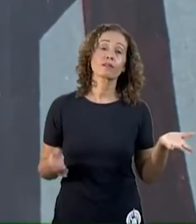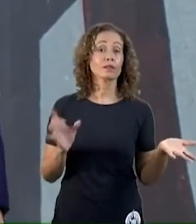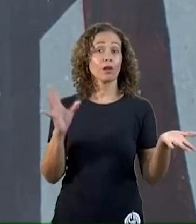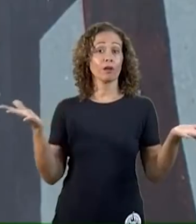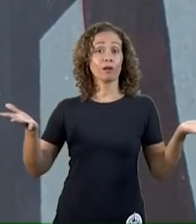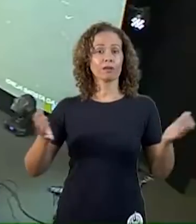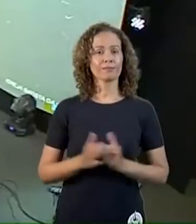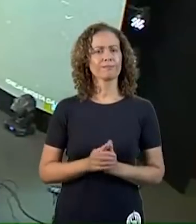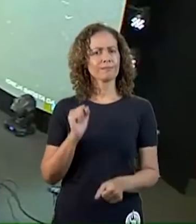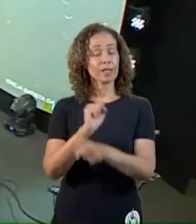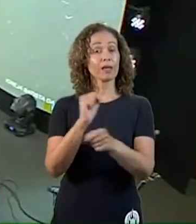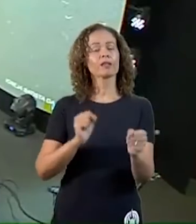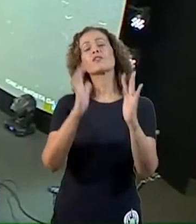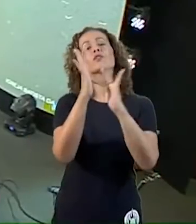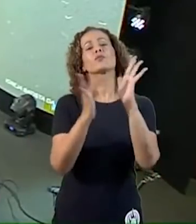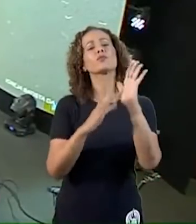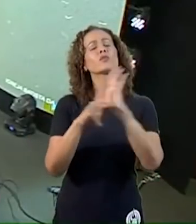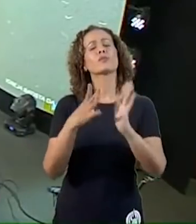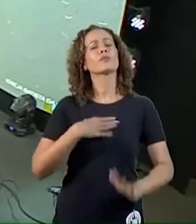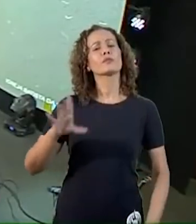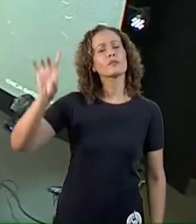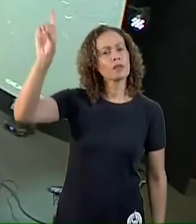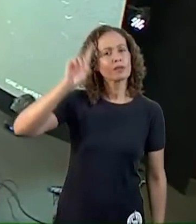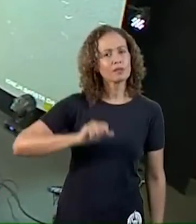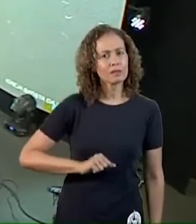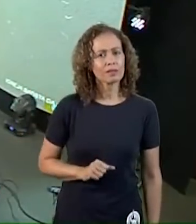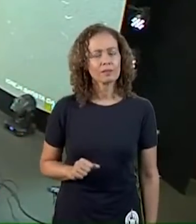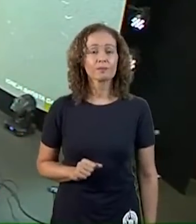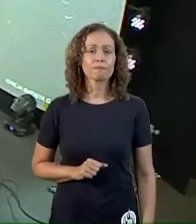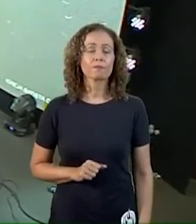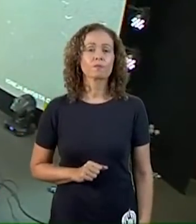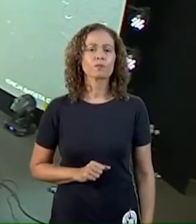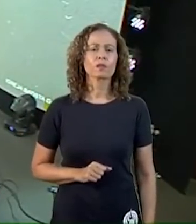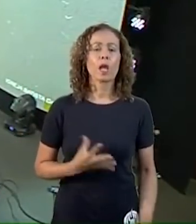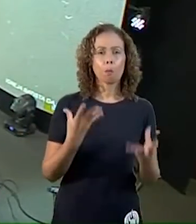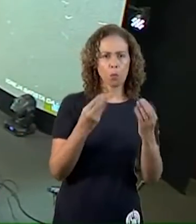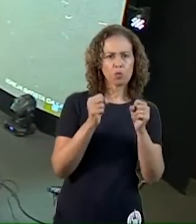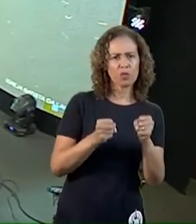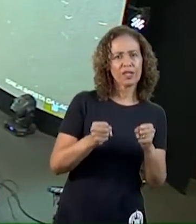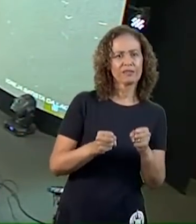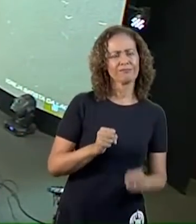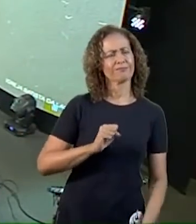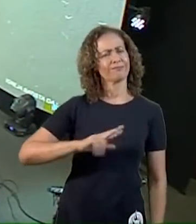Ei, ele é o filho de Deus. Não tem muito poder, tem todo o poder.